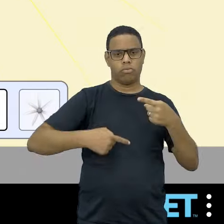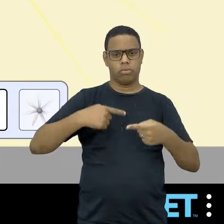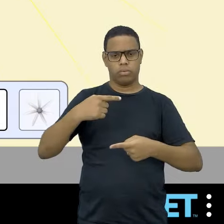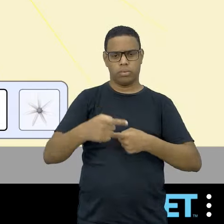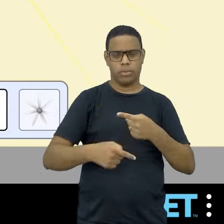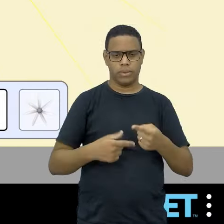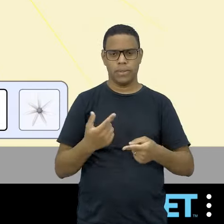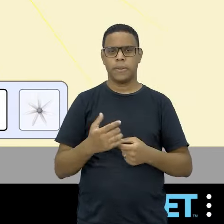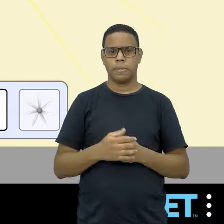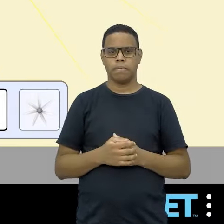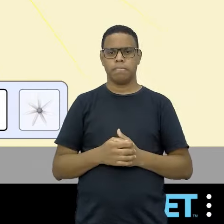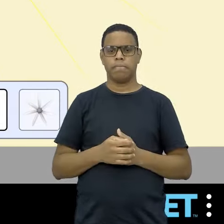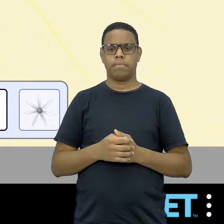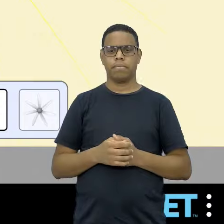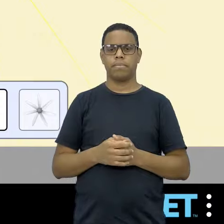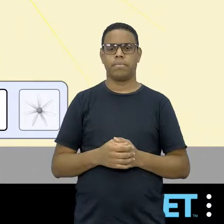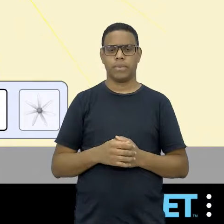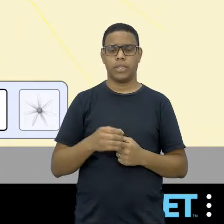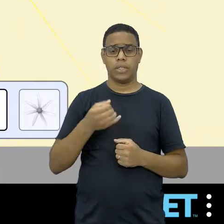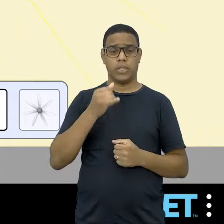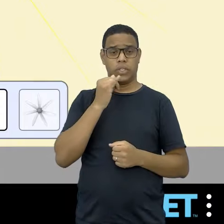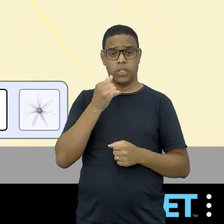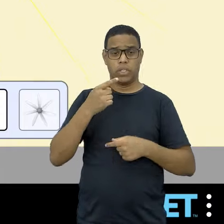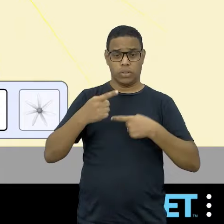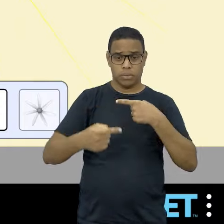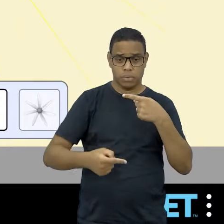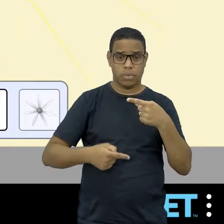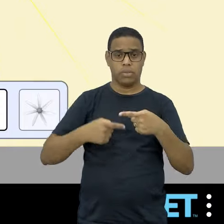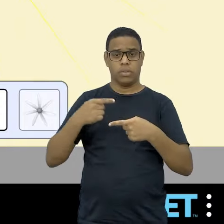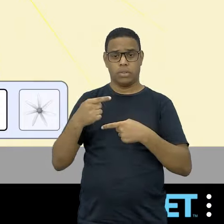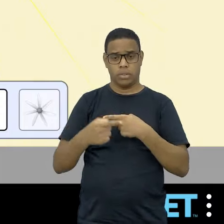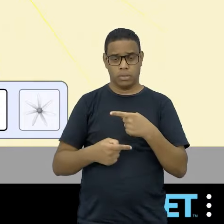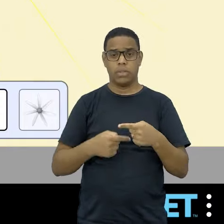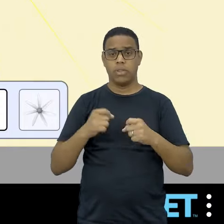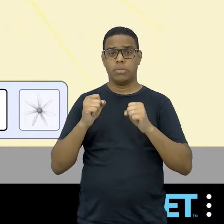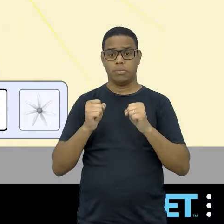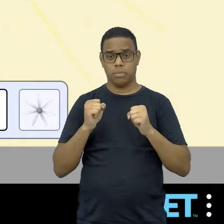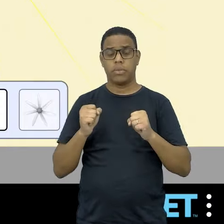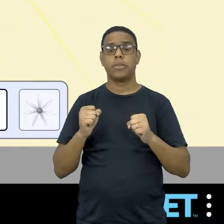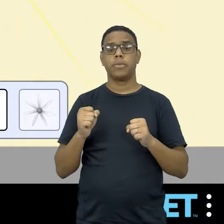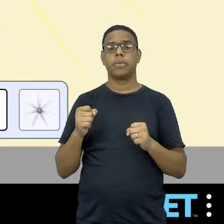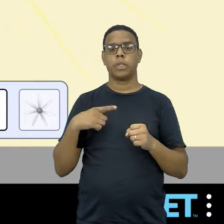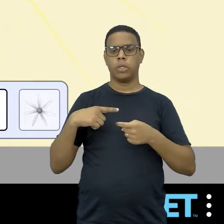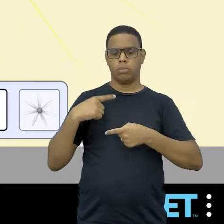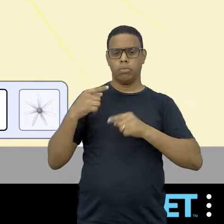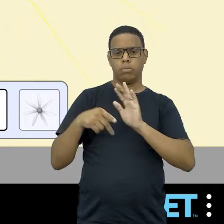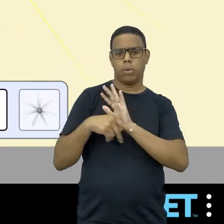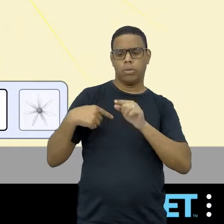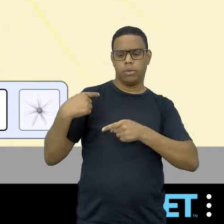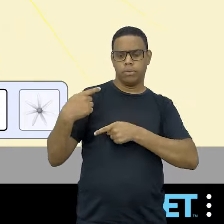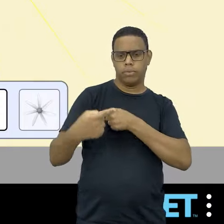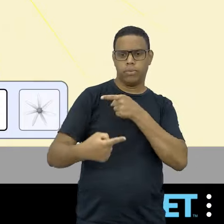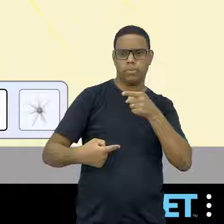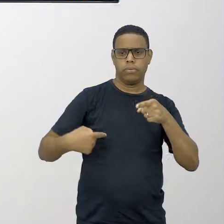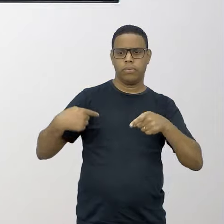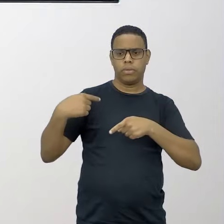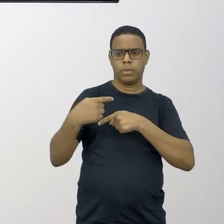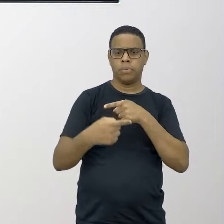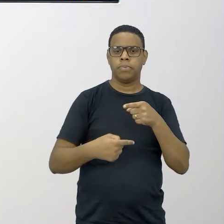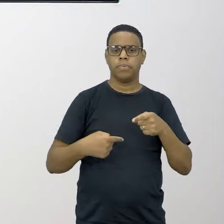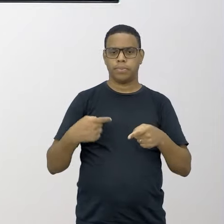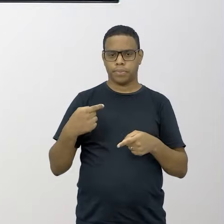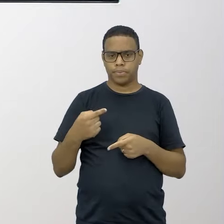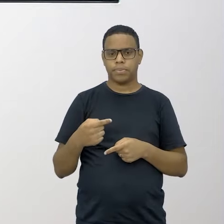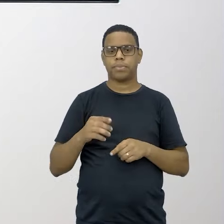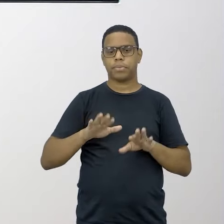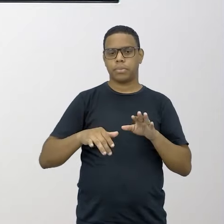Como essa energia aqui está usando uma energia potencial gravitacional, de repente não